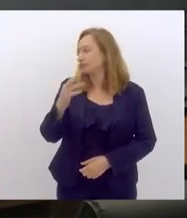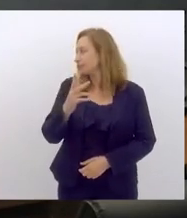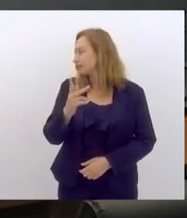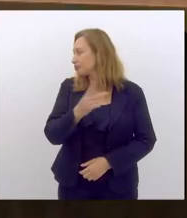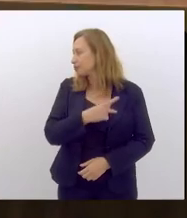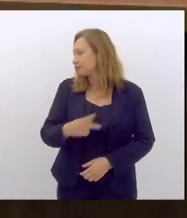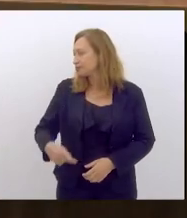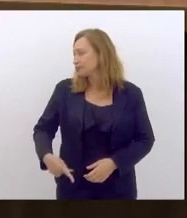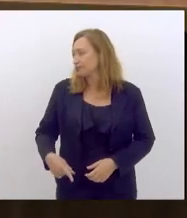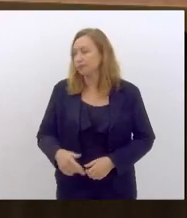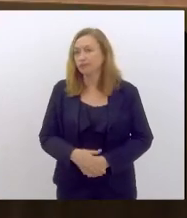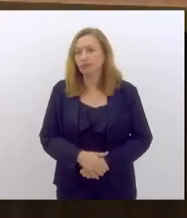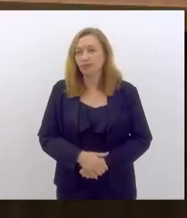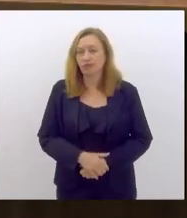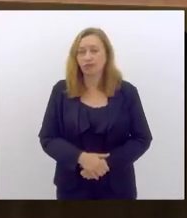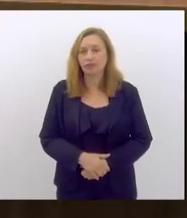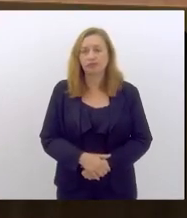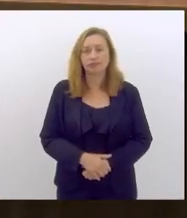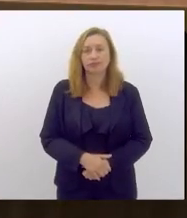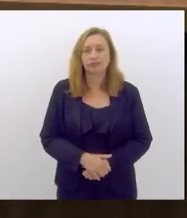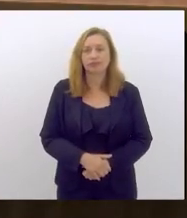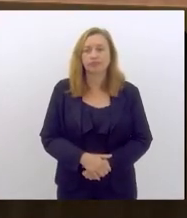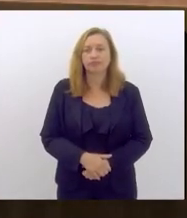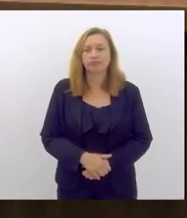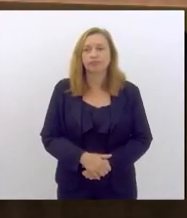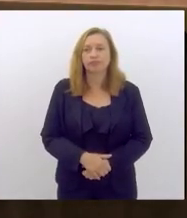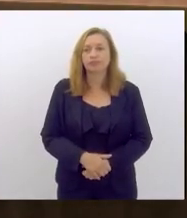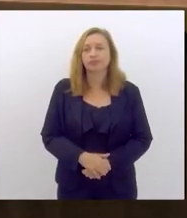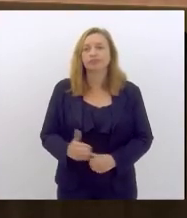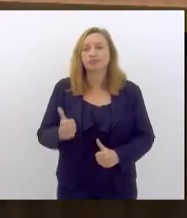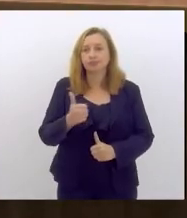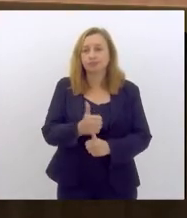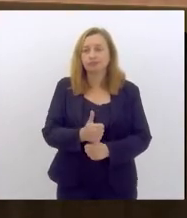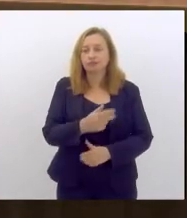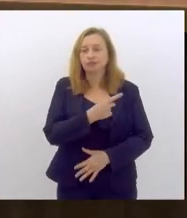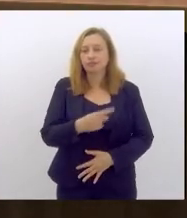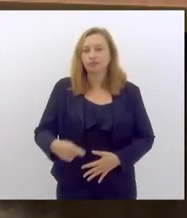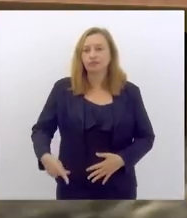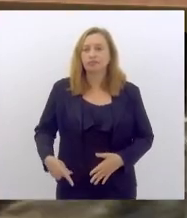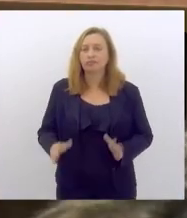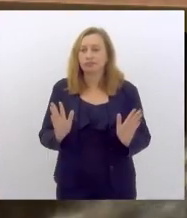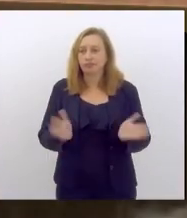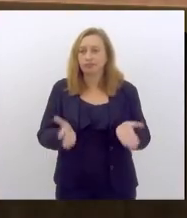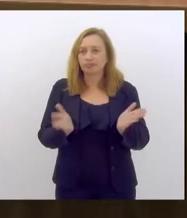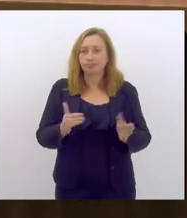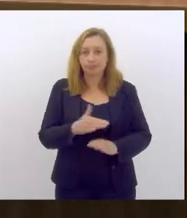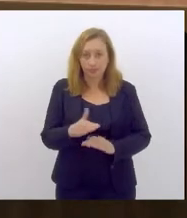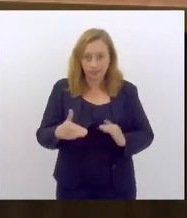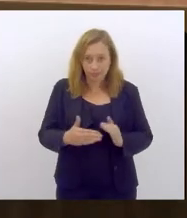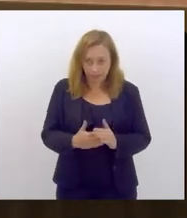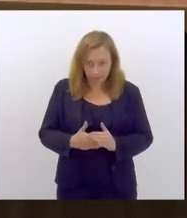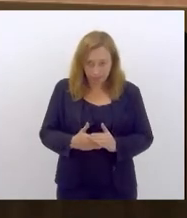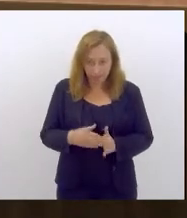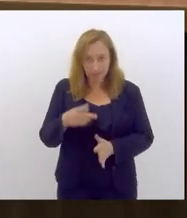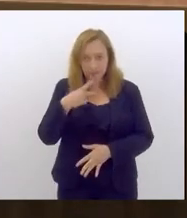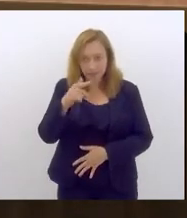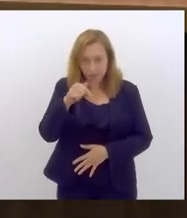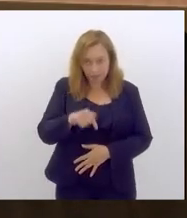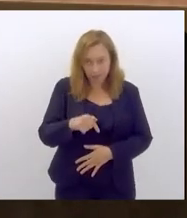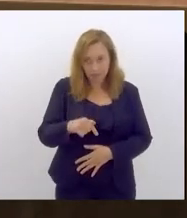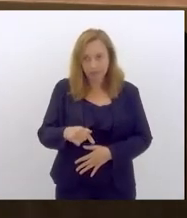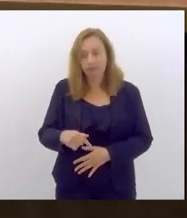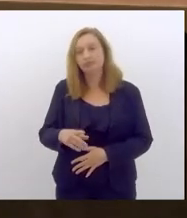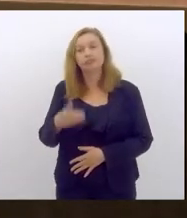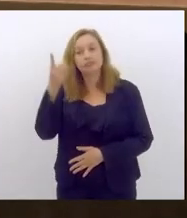nossa deputada Regiane, que está assumindo agora a presidência, hoje, como todos colocaram aqui, e a